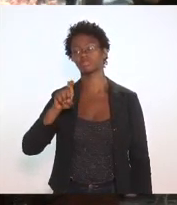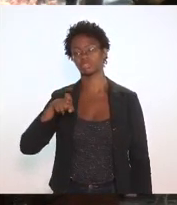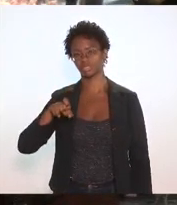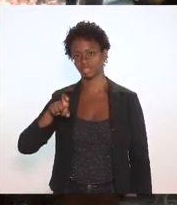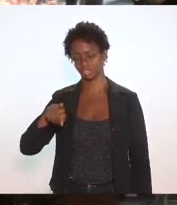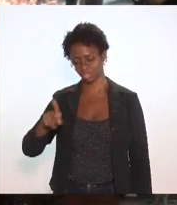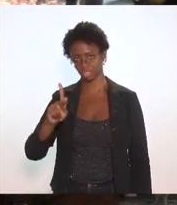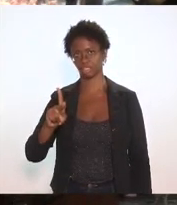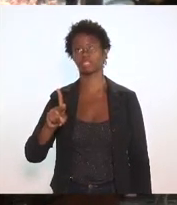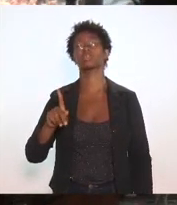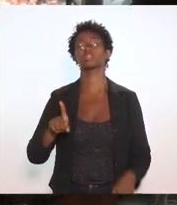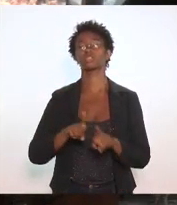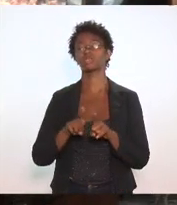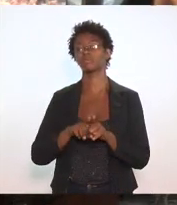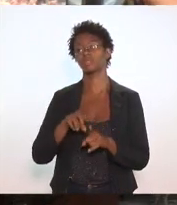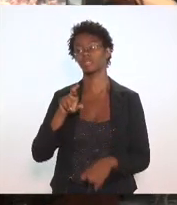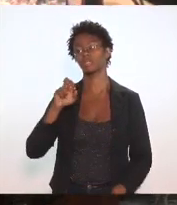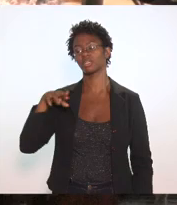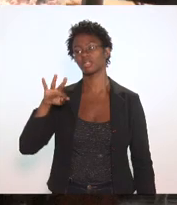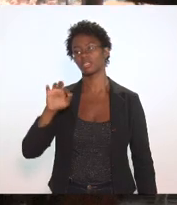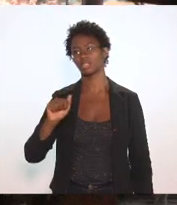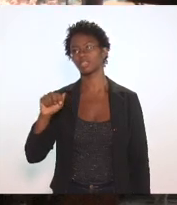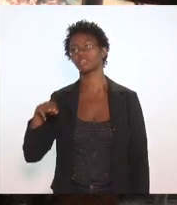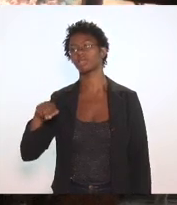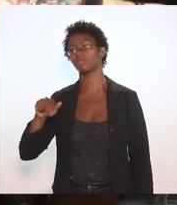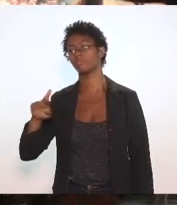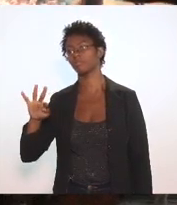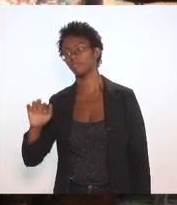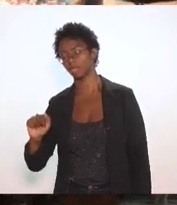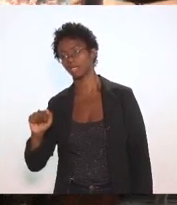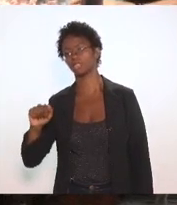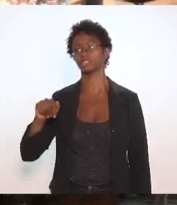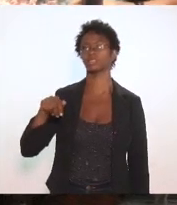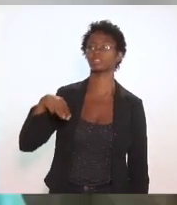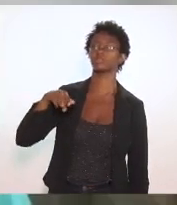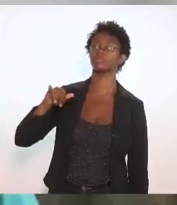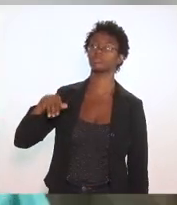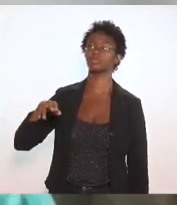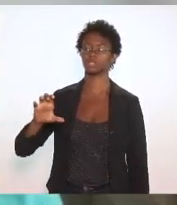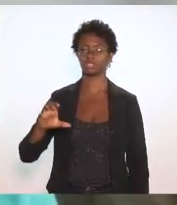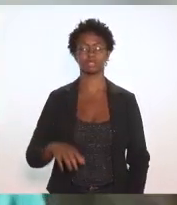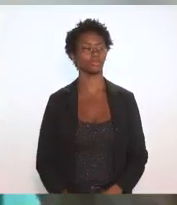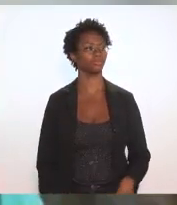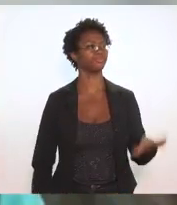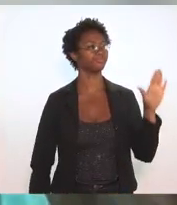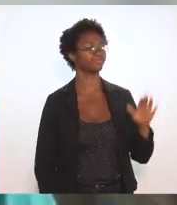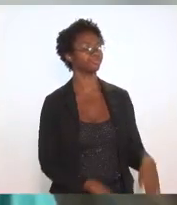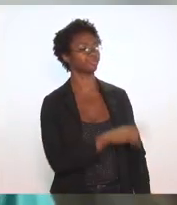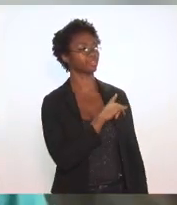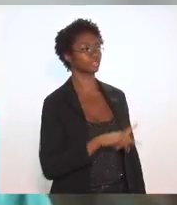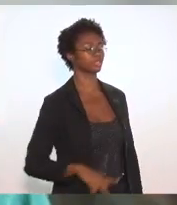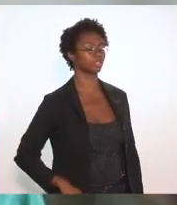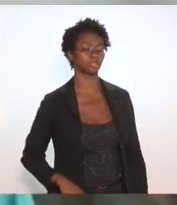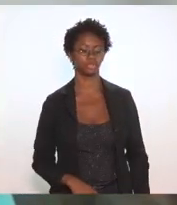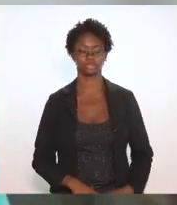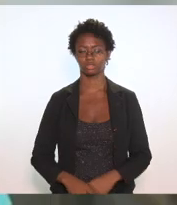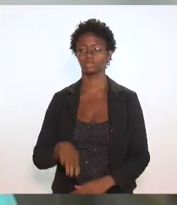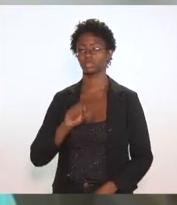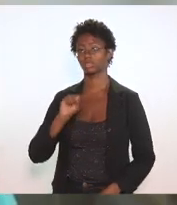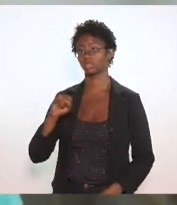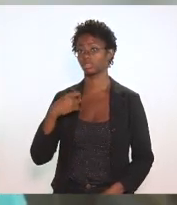Renata e agora Carlos Mink. Senhor presidente, se eu fosse